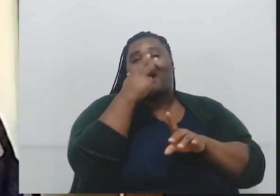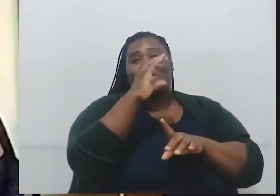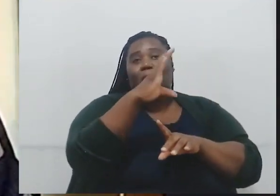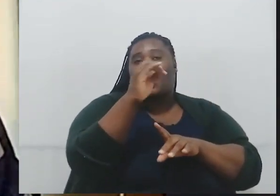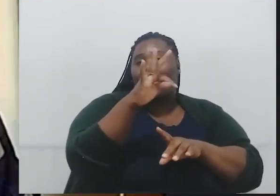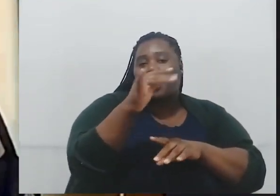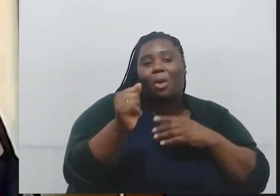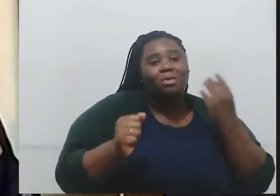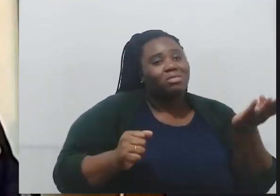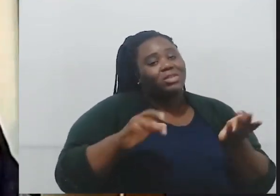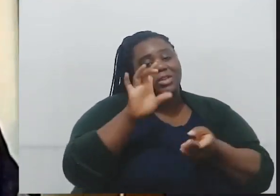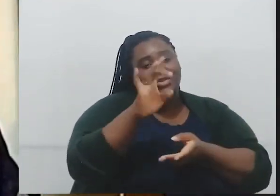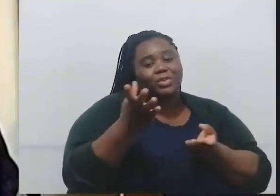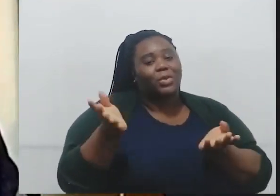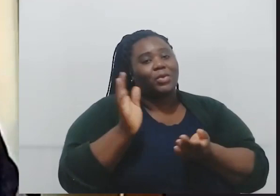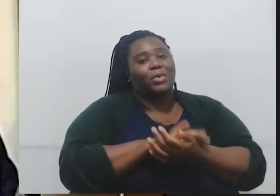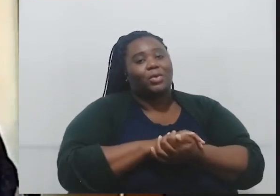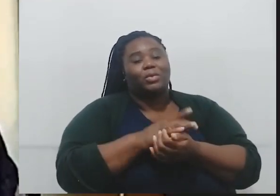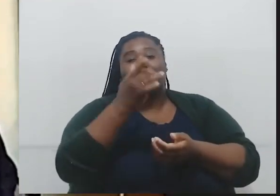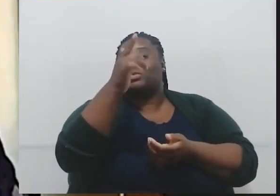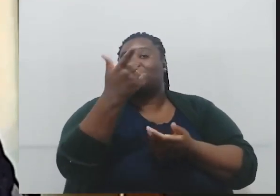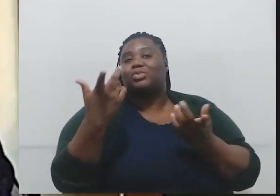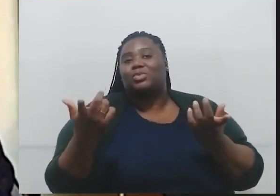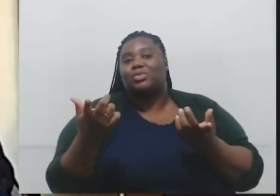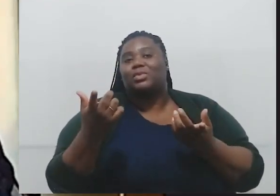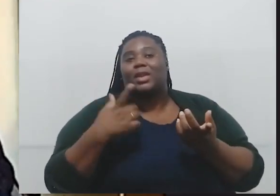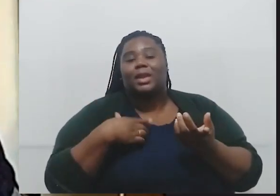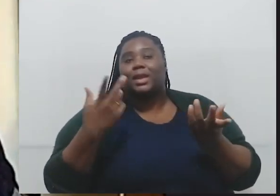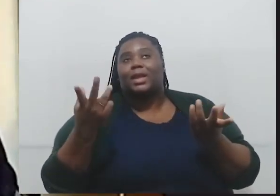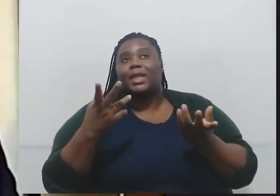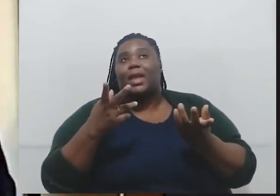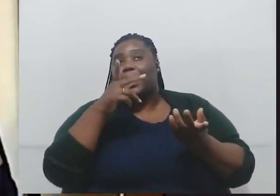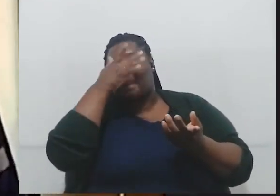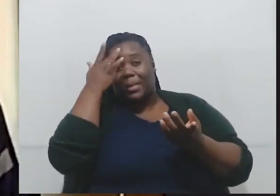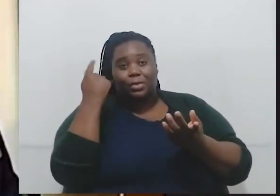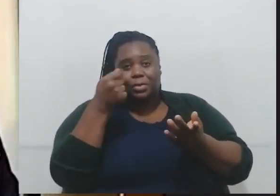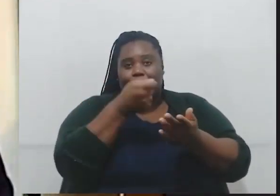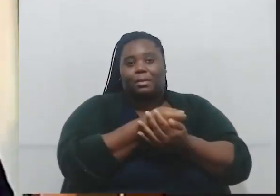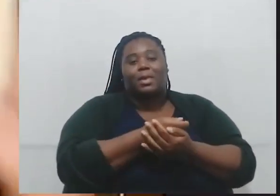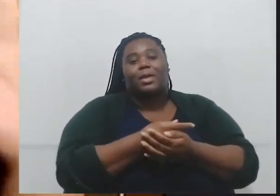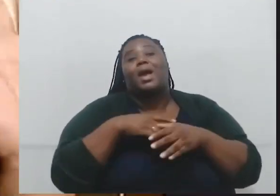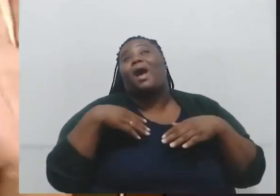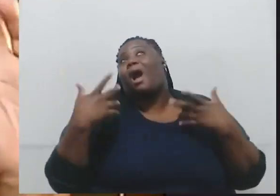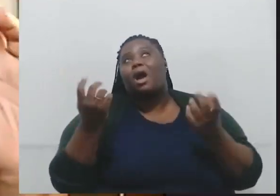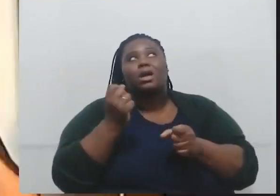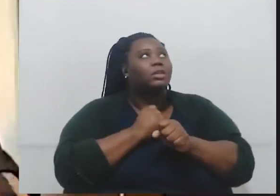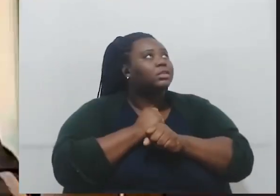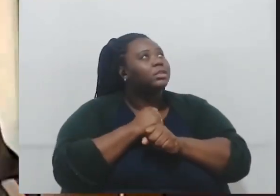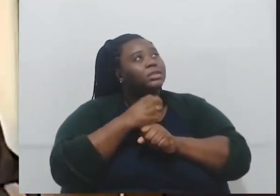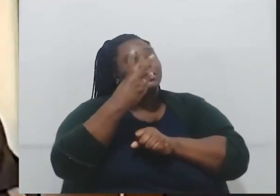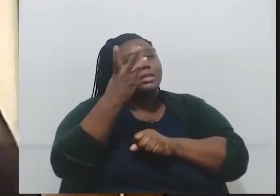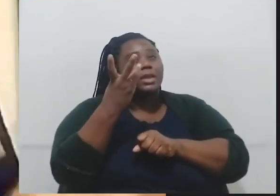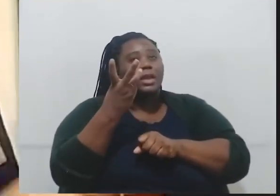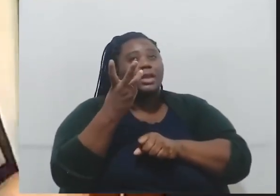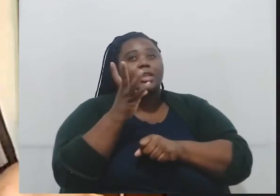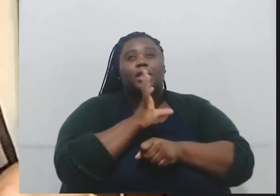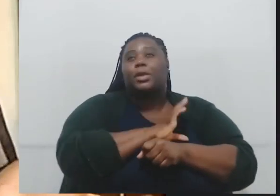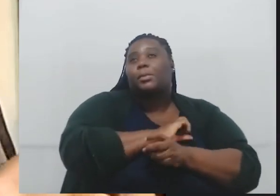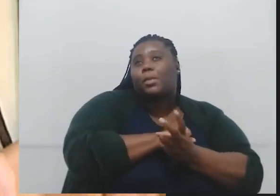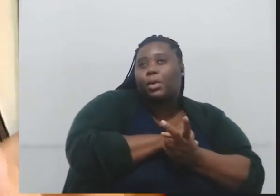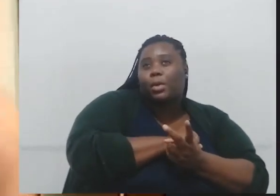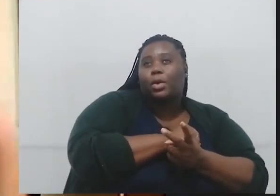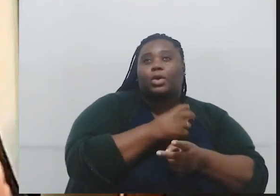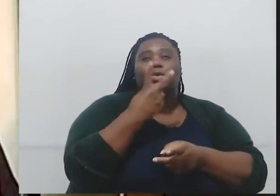nenhum curador que fale assim: esse ano eu tive 3 peças sobre amor, 2 sobre a guerra, 3 sobre